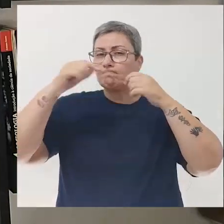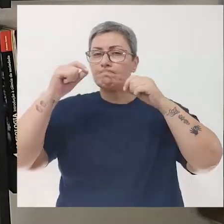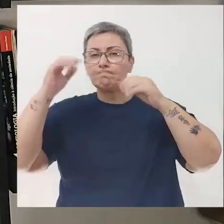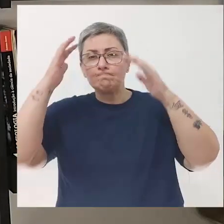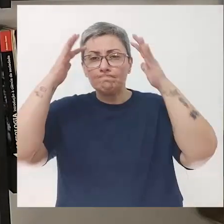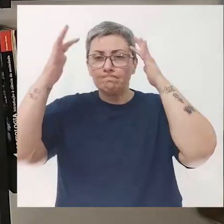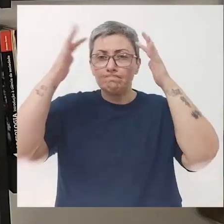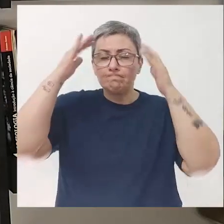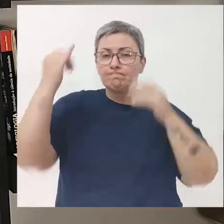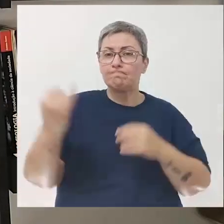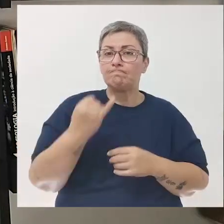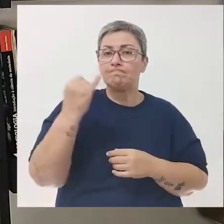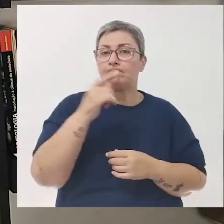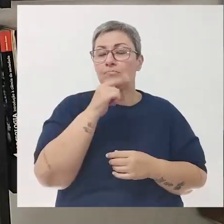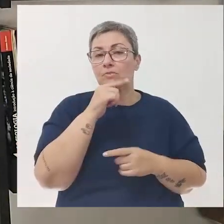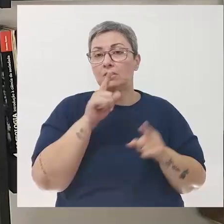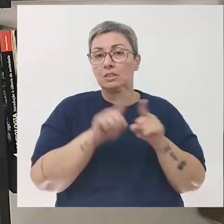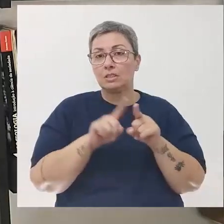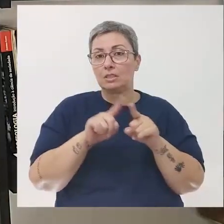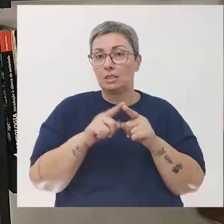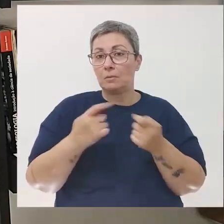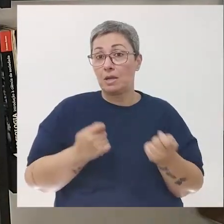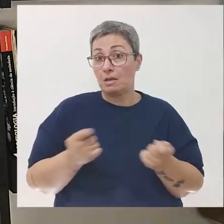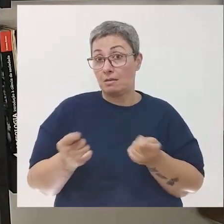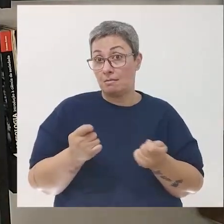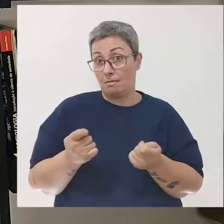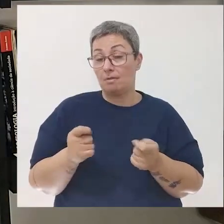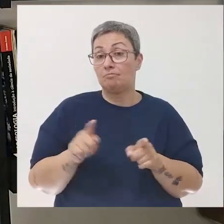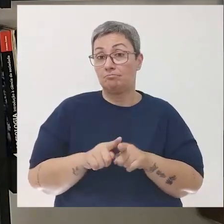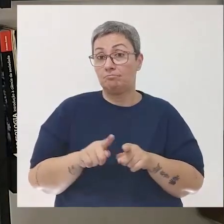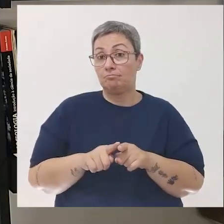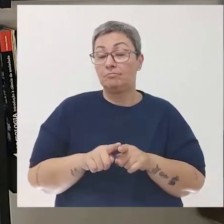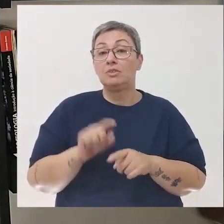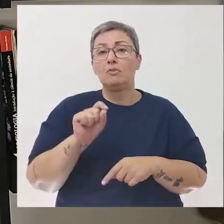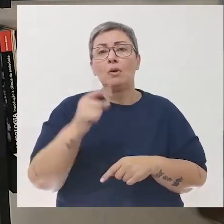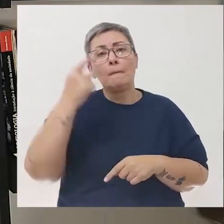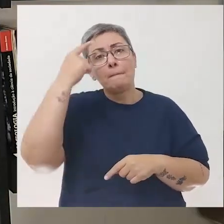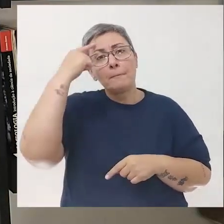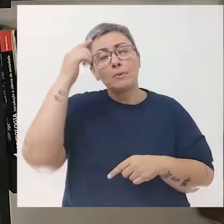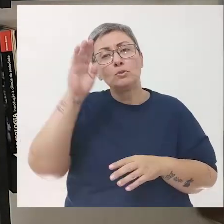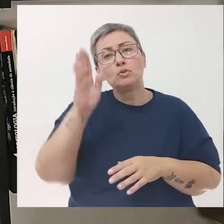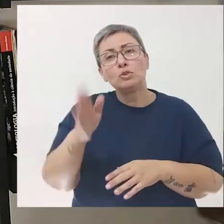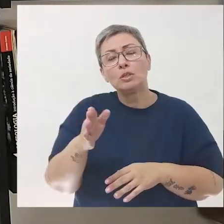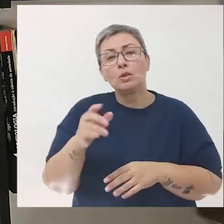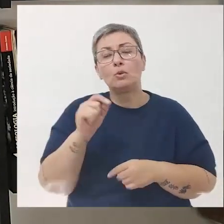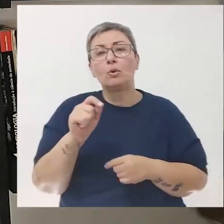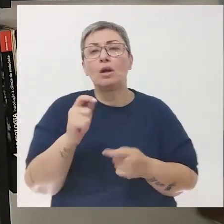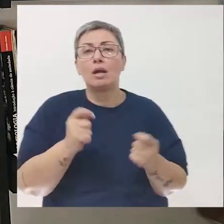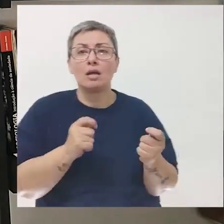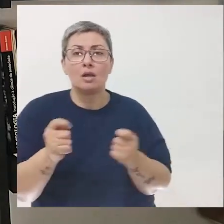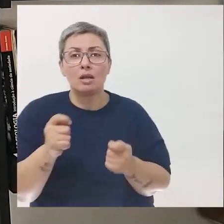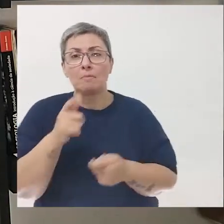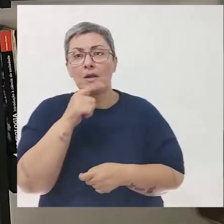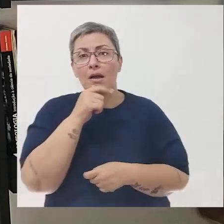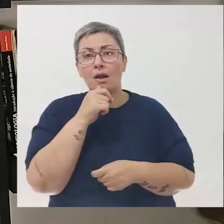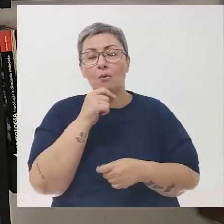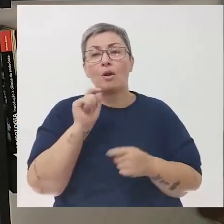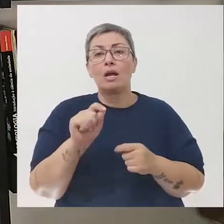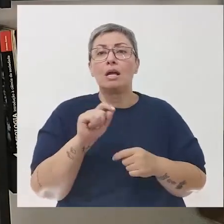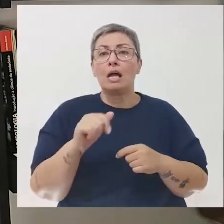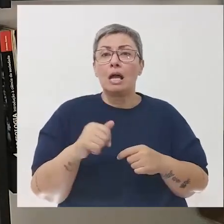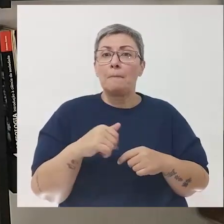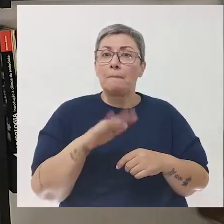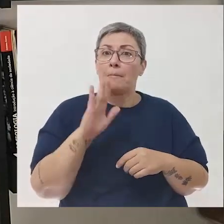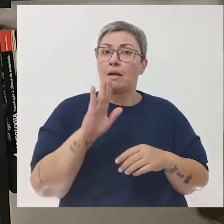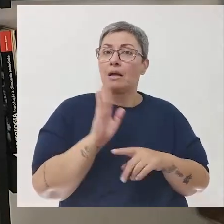refletindo na importância da água e na importância da economia dela, tá? Você já pensou que economizando água,